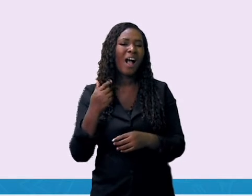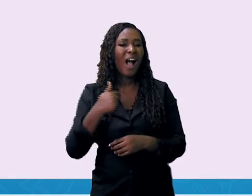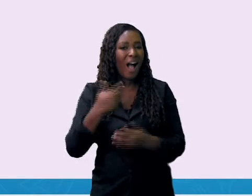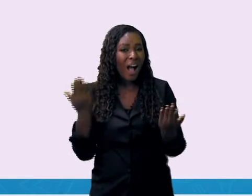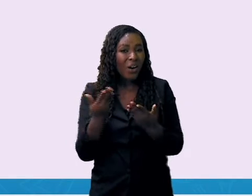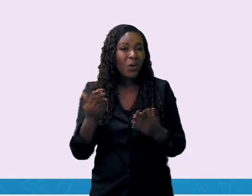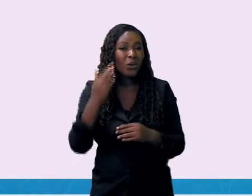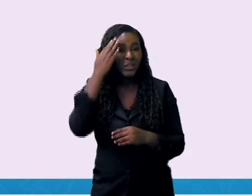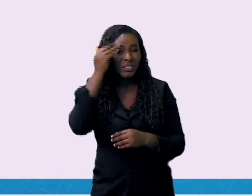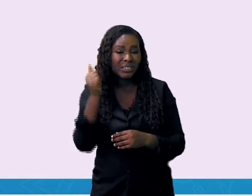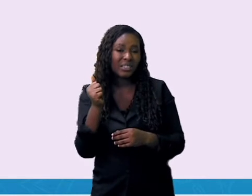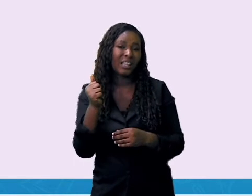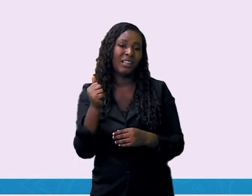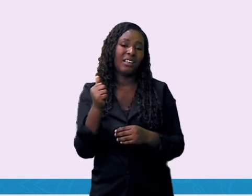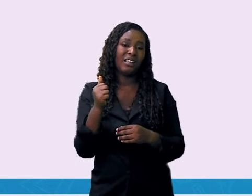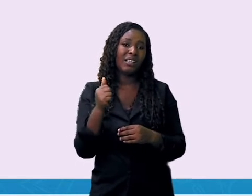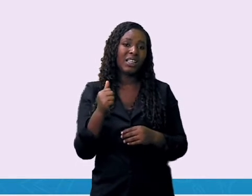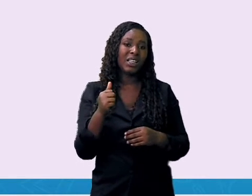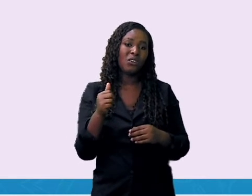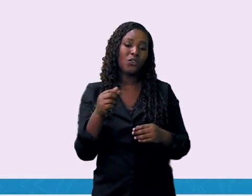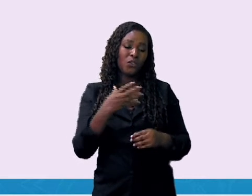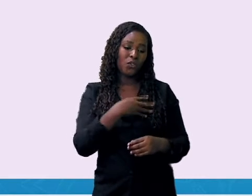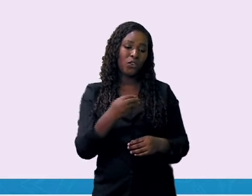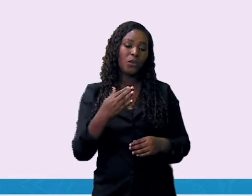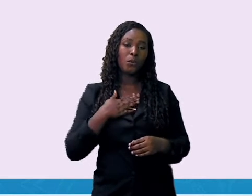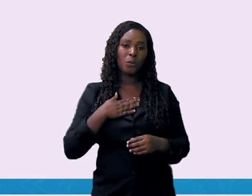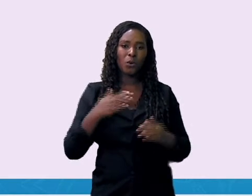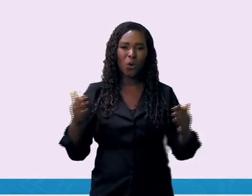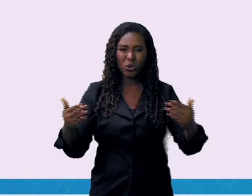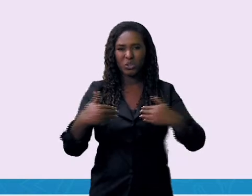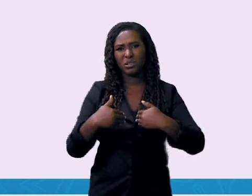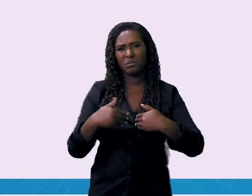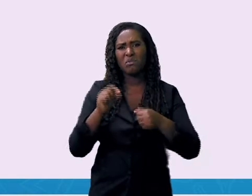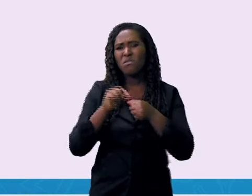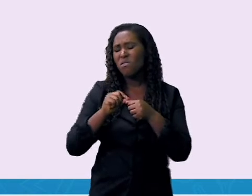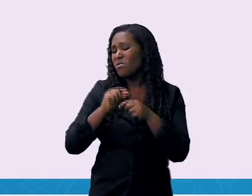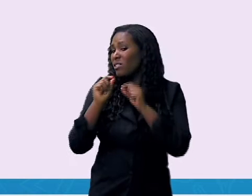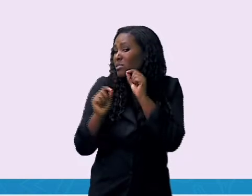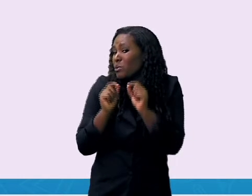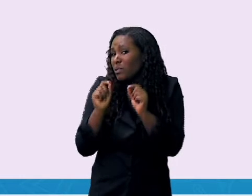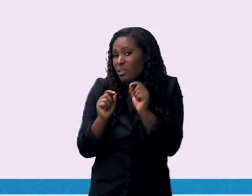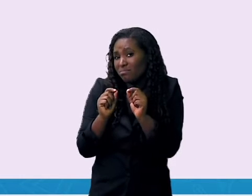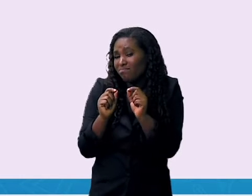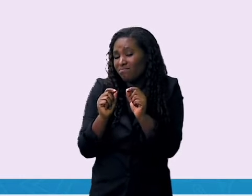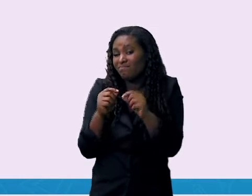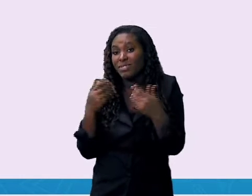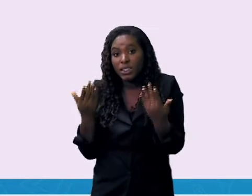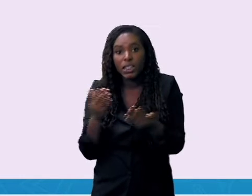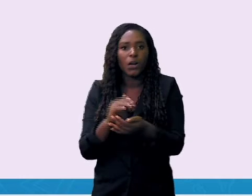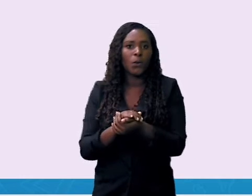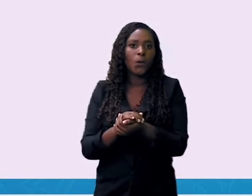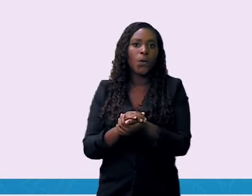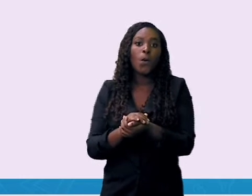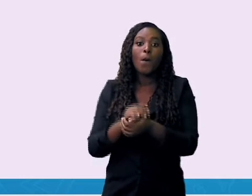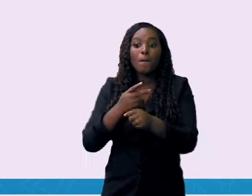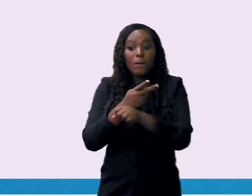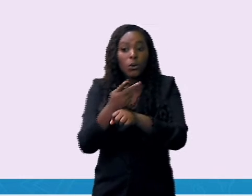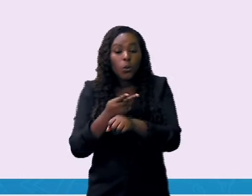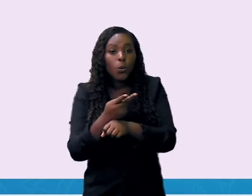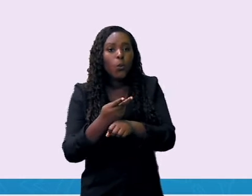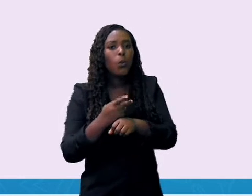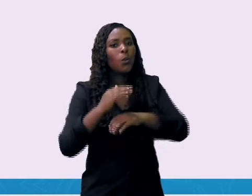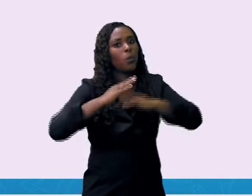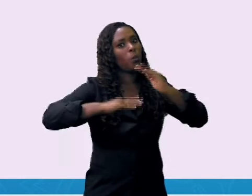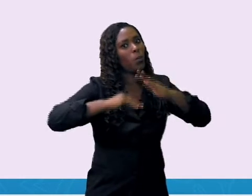cuidar do autismo assim que você receber o diagnóstico e às vezes até antes desse diagnóstico estar fechado, porque em alguns